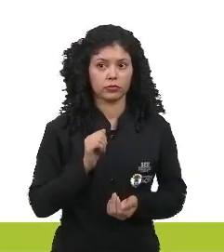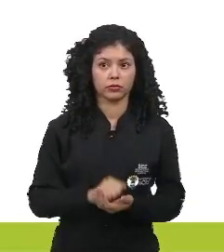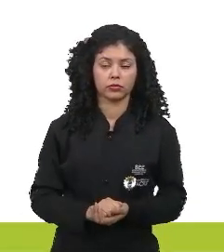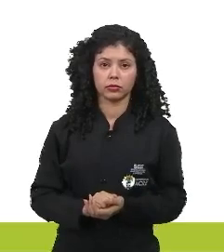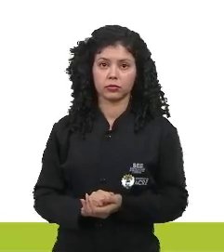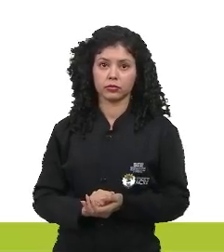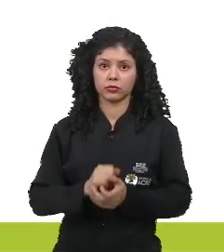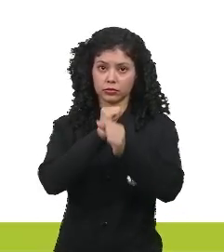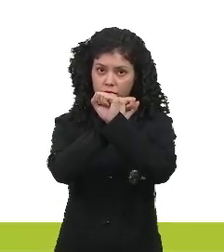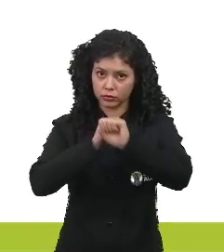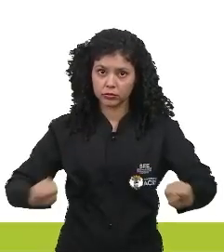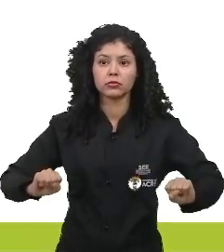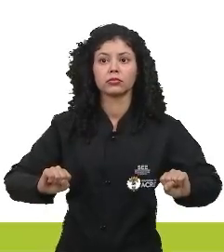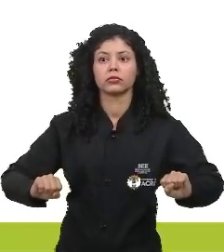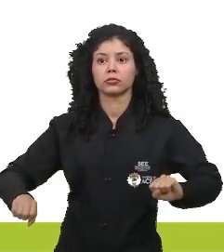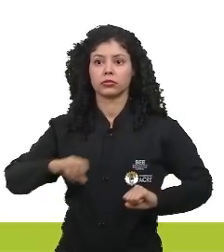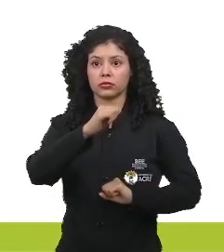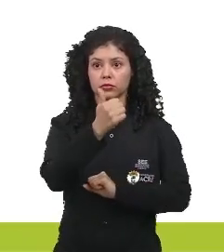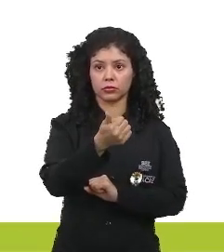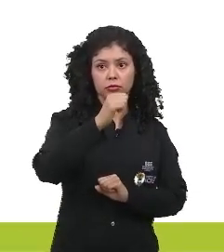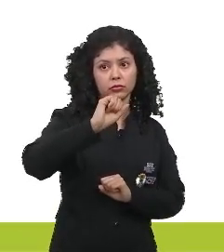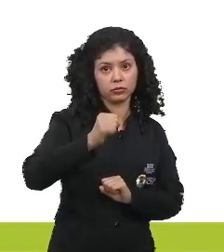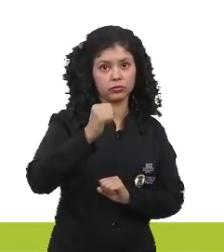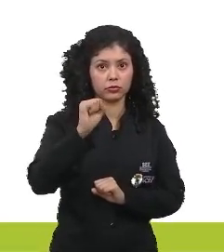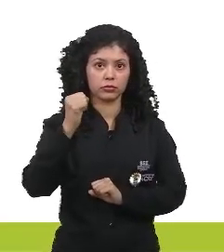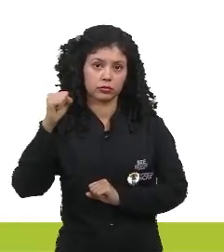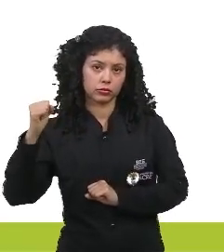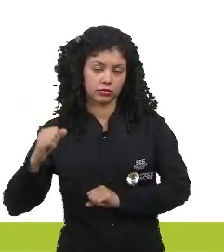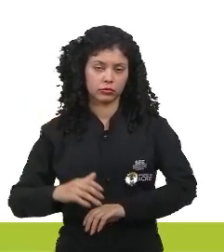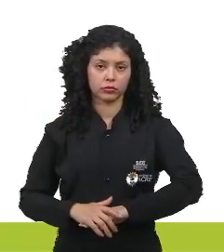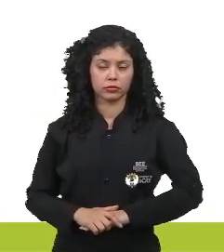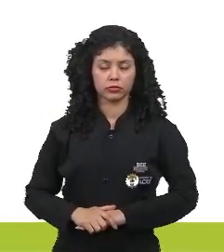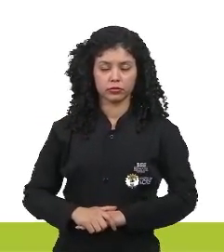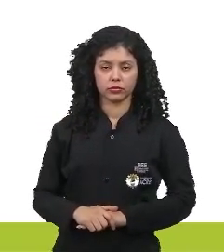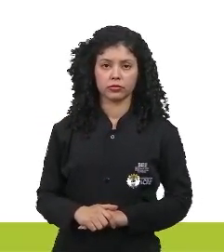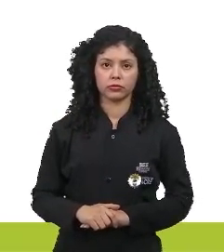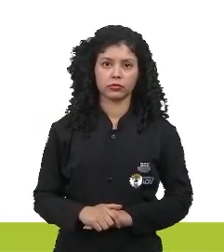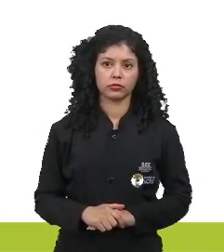vai abolir a escravidão em